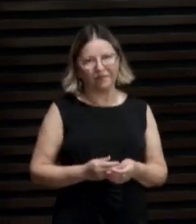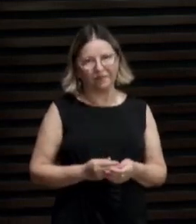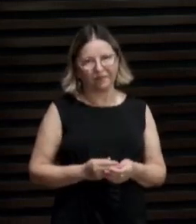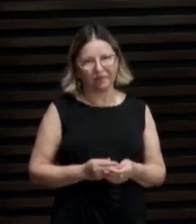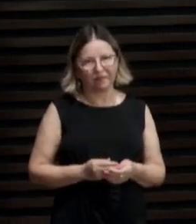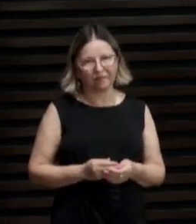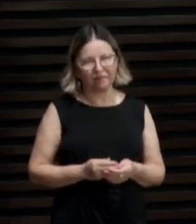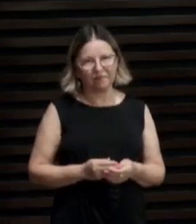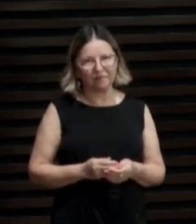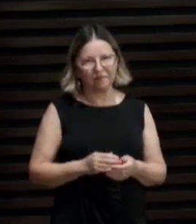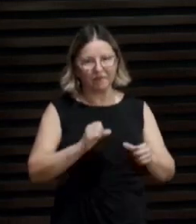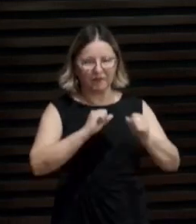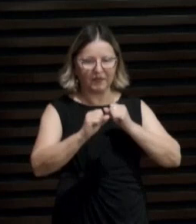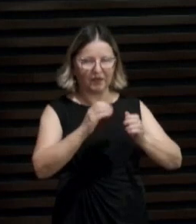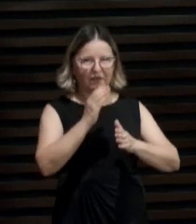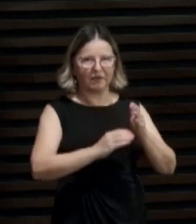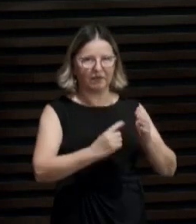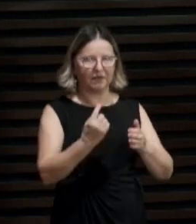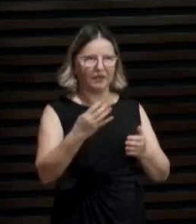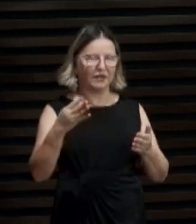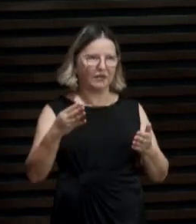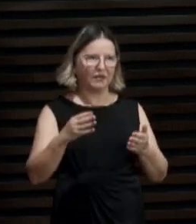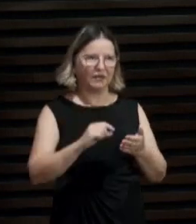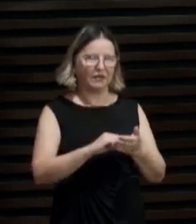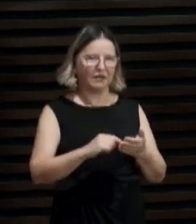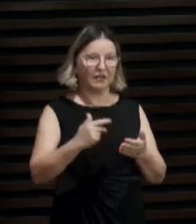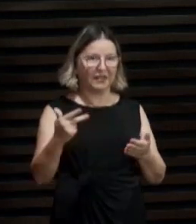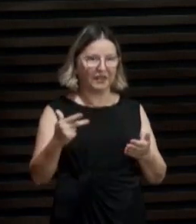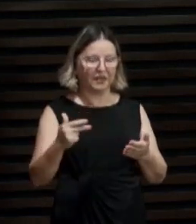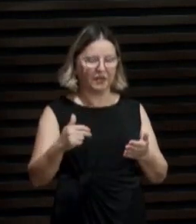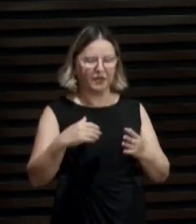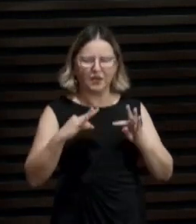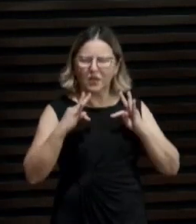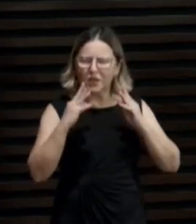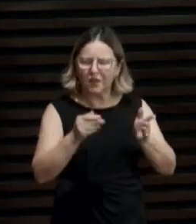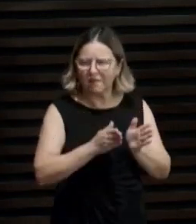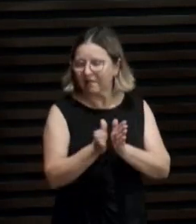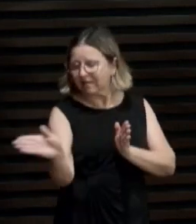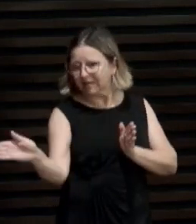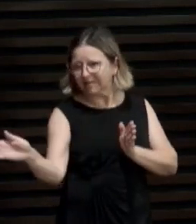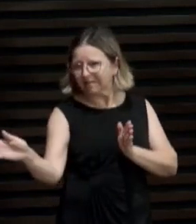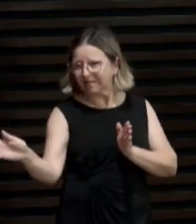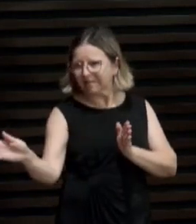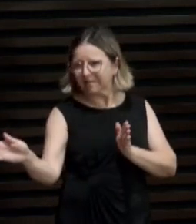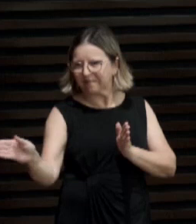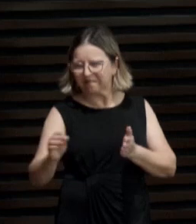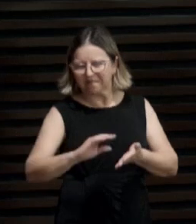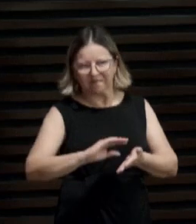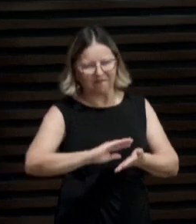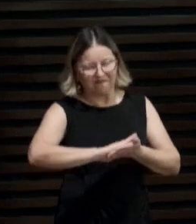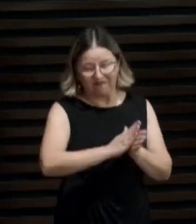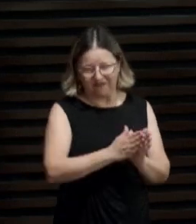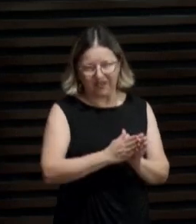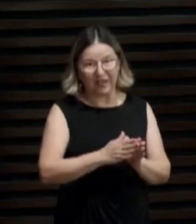Olha o que diz Salmo 14:3. Todos se extraviaram e juntamente se corromperam. Não